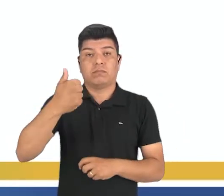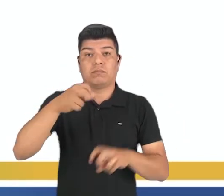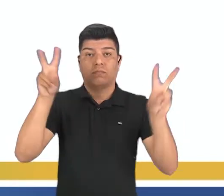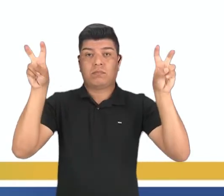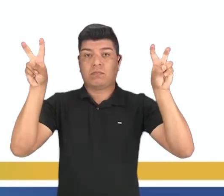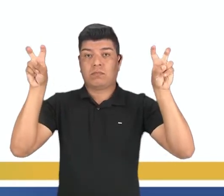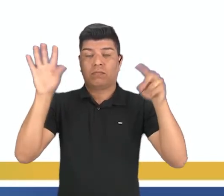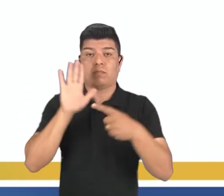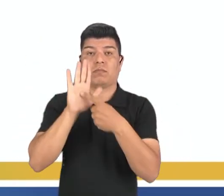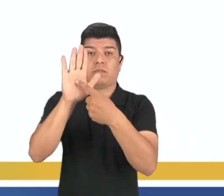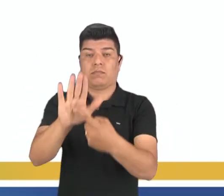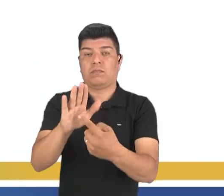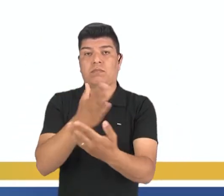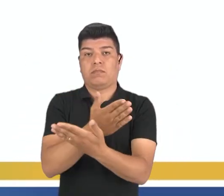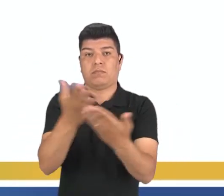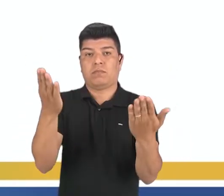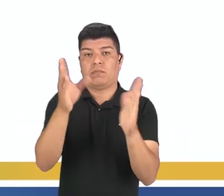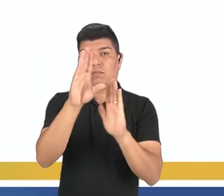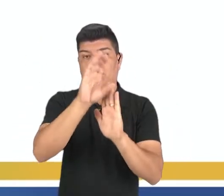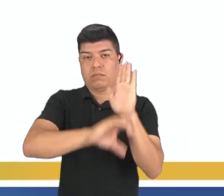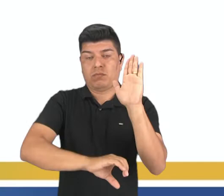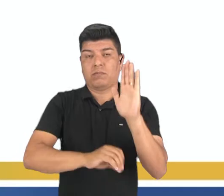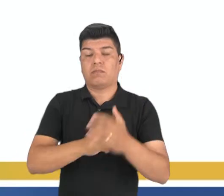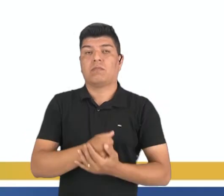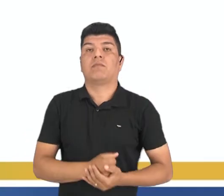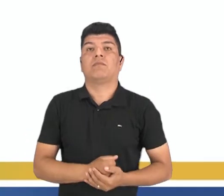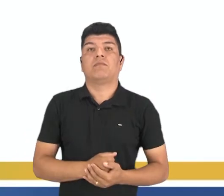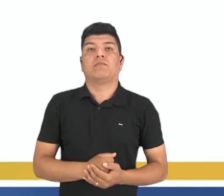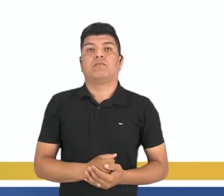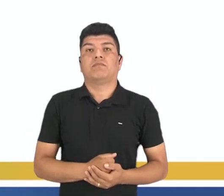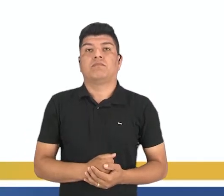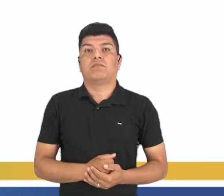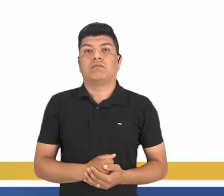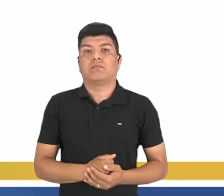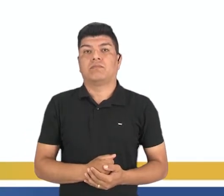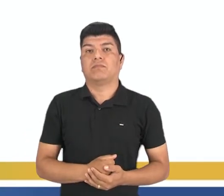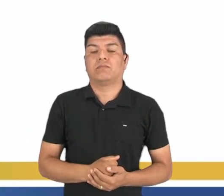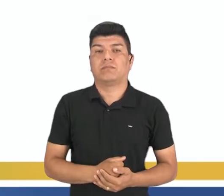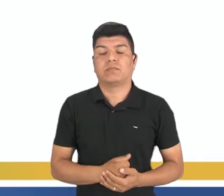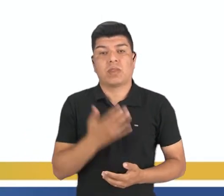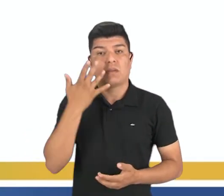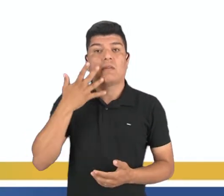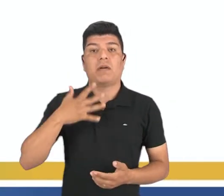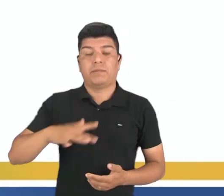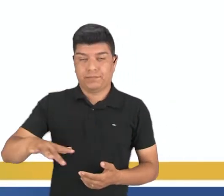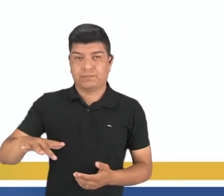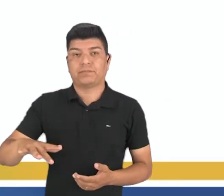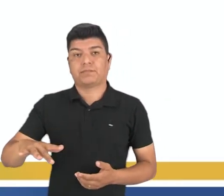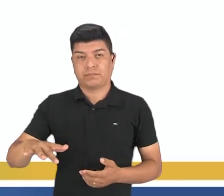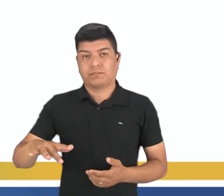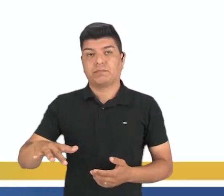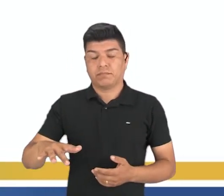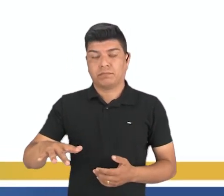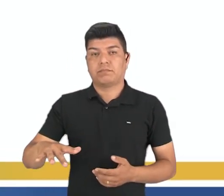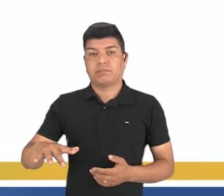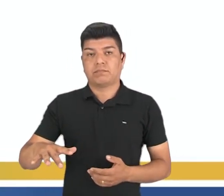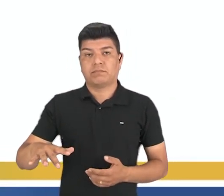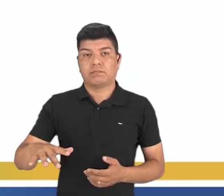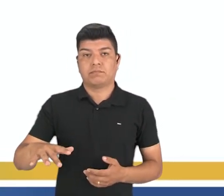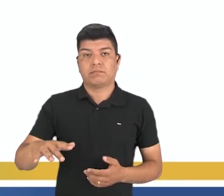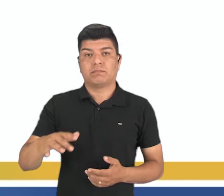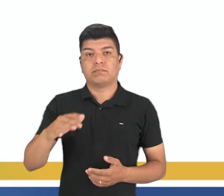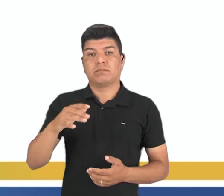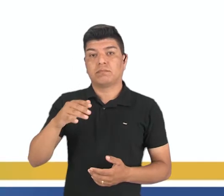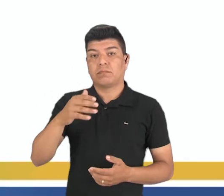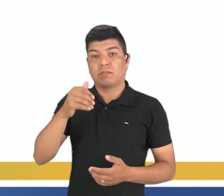aí que aparece, é o nosso primeiro assunto. Aí o que é que vai dizer? É que as crianças, inclusive a